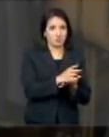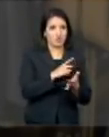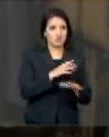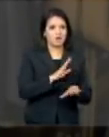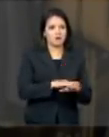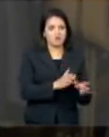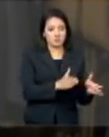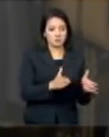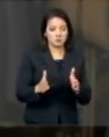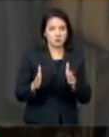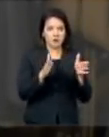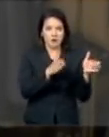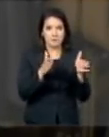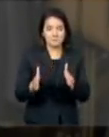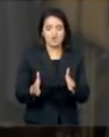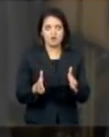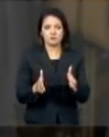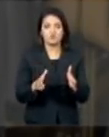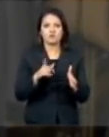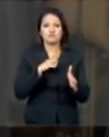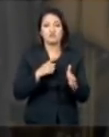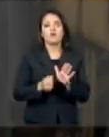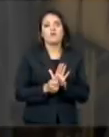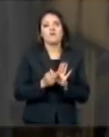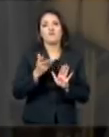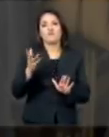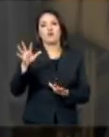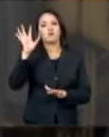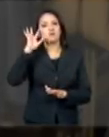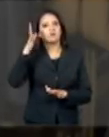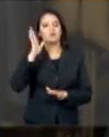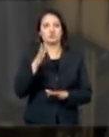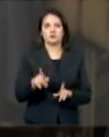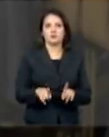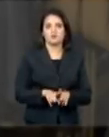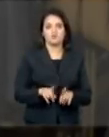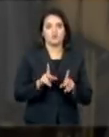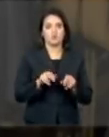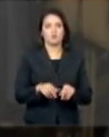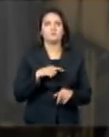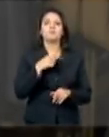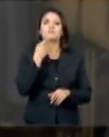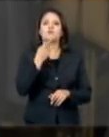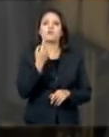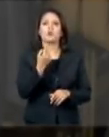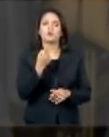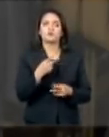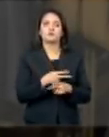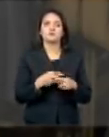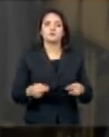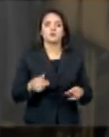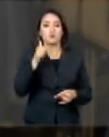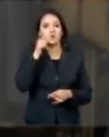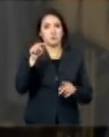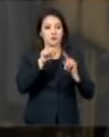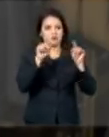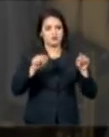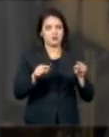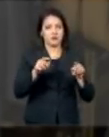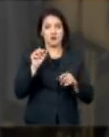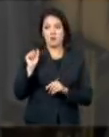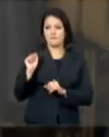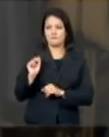várias as decisões que vêm nessa direção cito uma delas a servidora se aposentou em 15